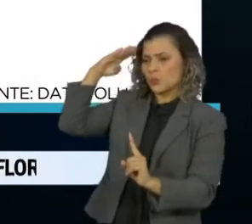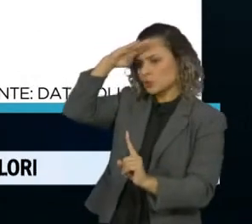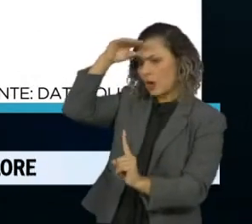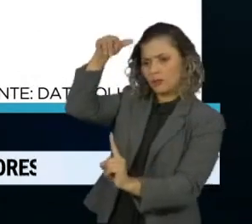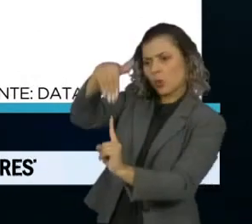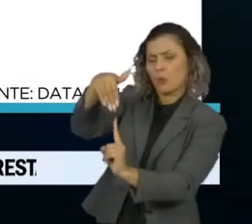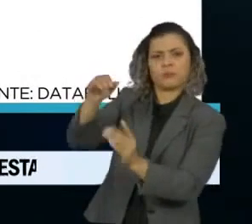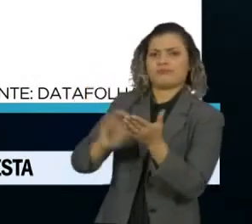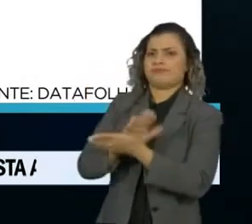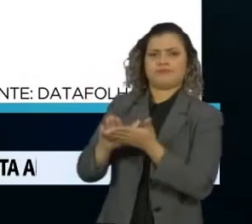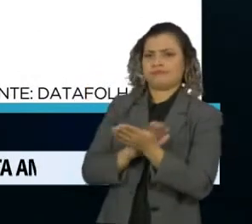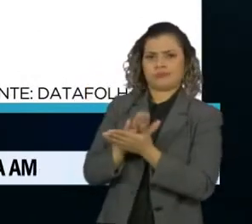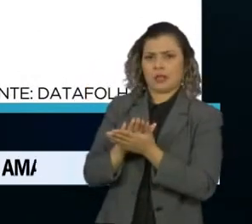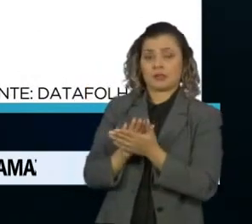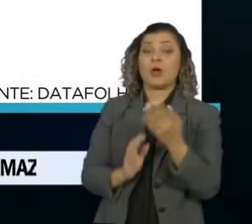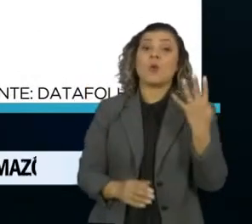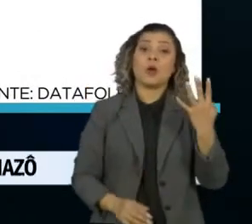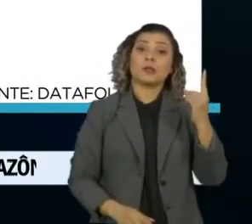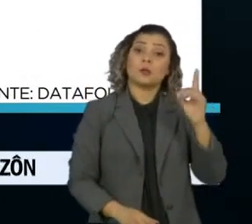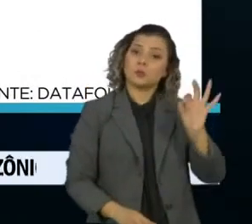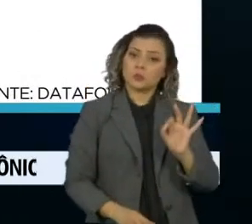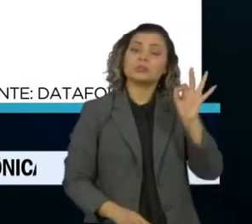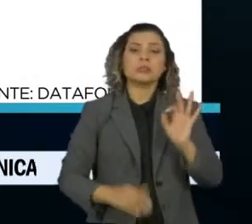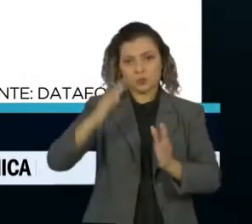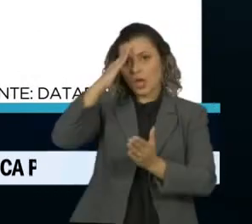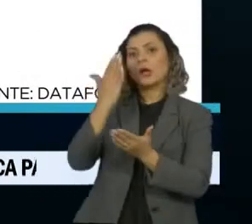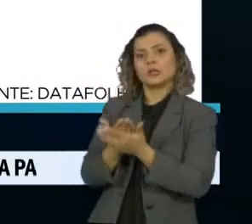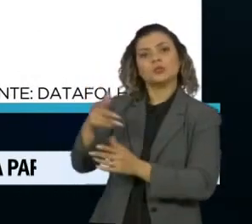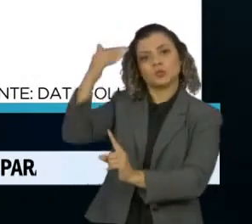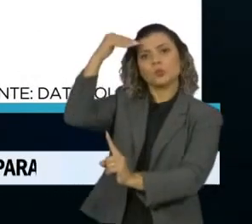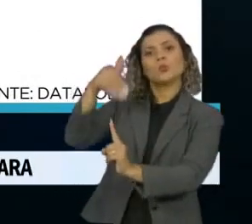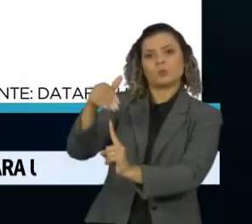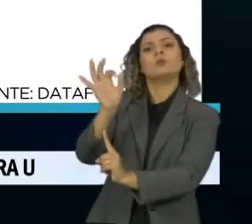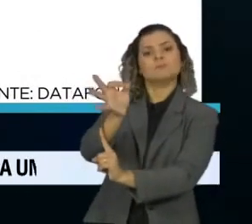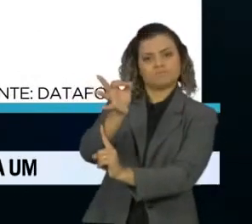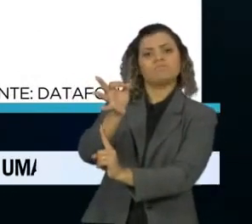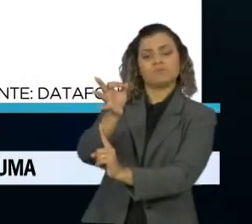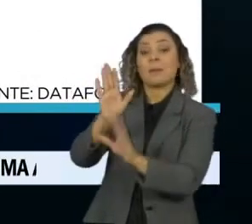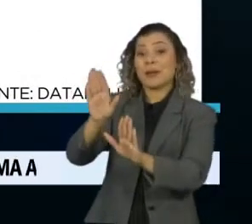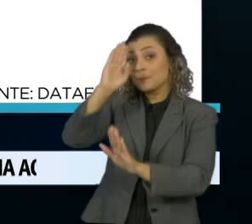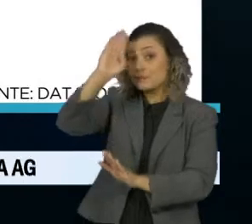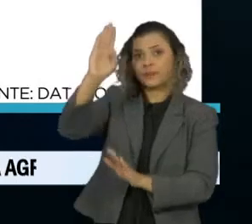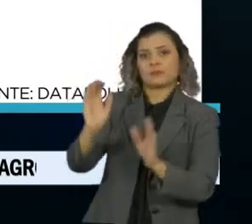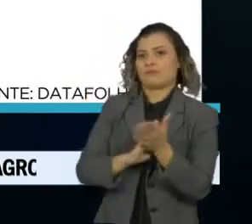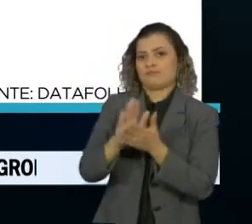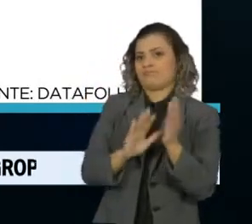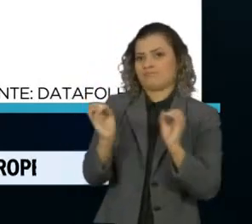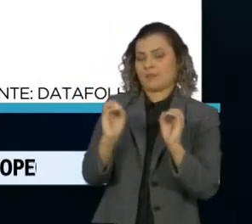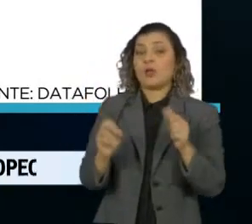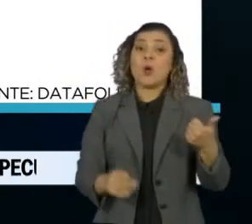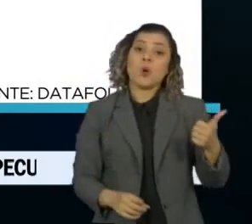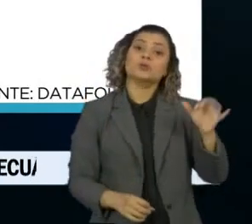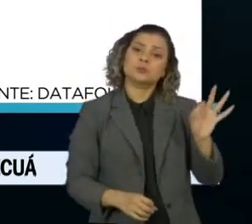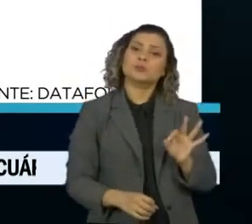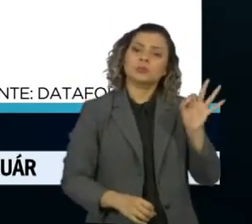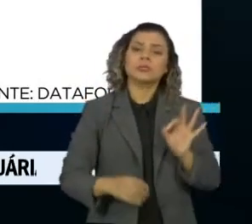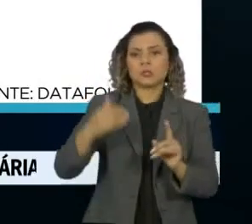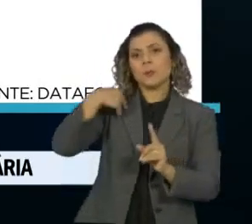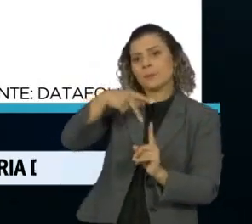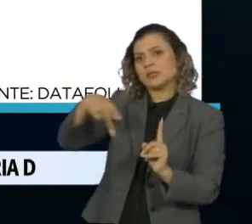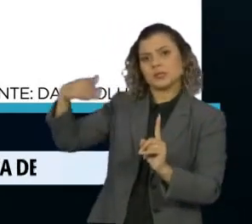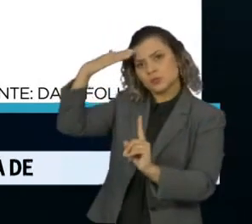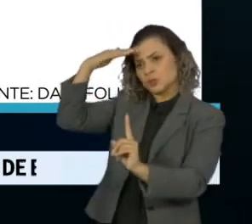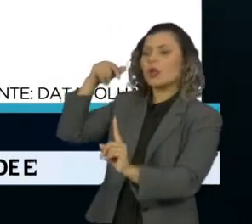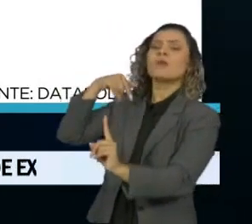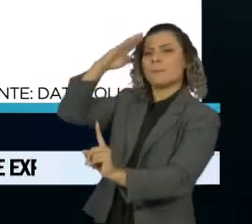culpa nenhuma. 41% acreditam que ele é um dos culpados, mas não o principal. E 11% apontam o presidente